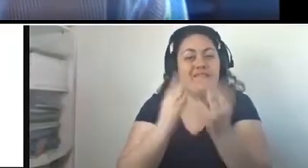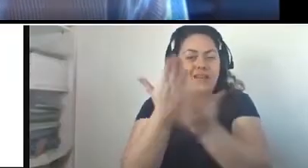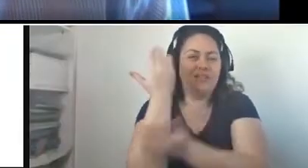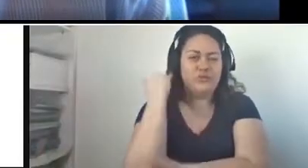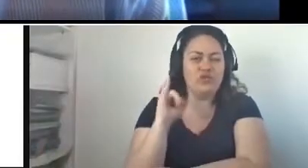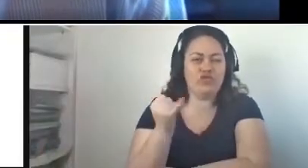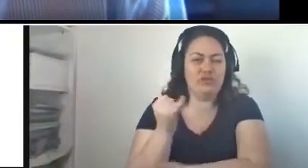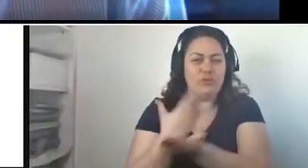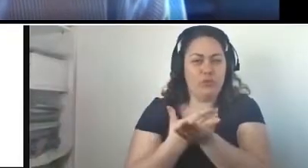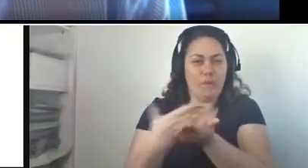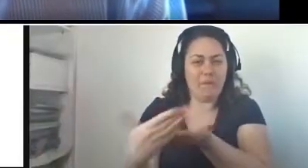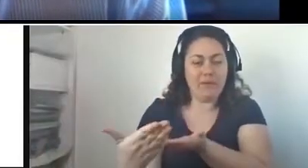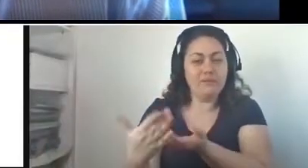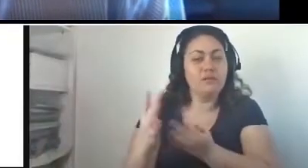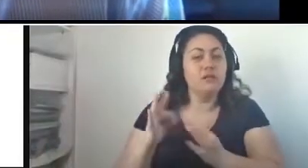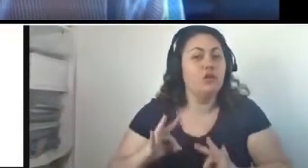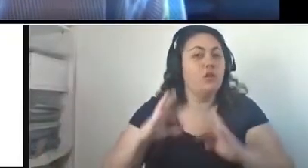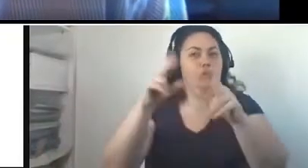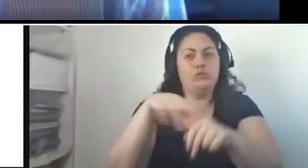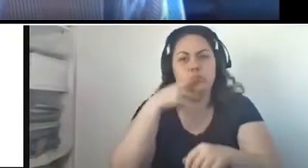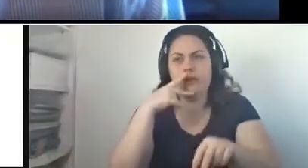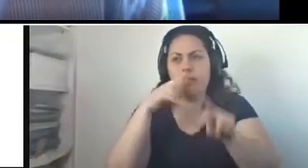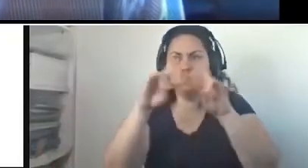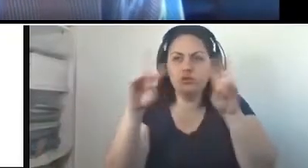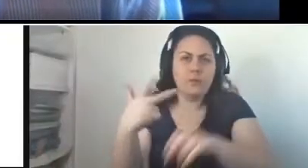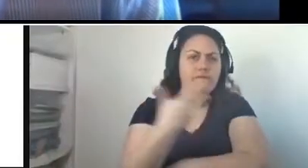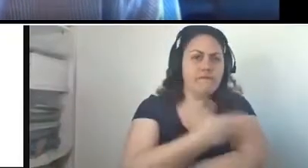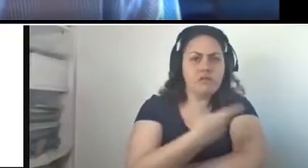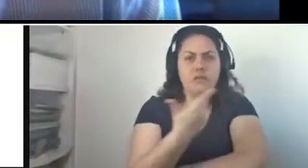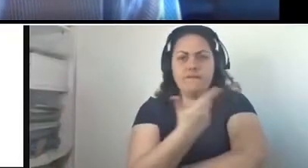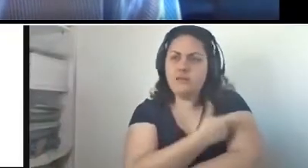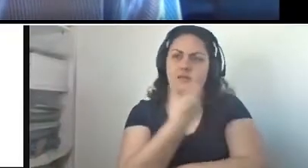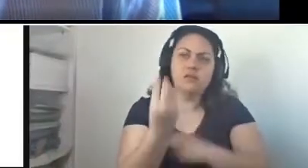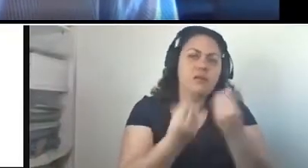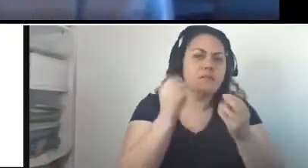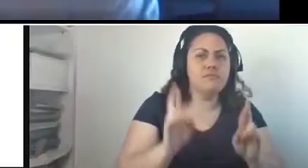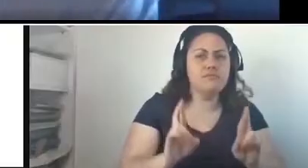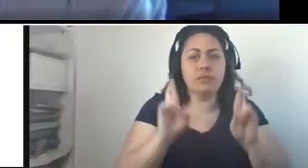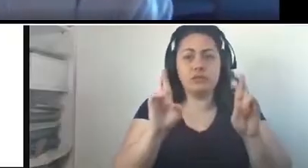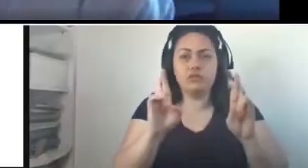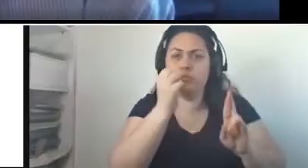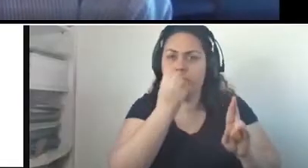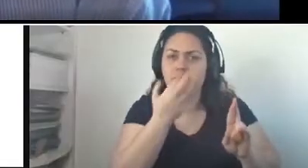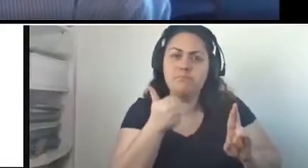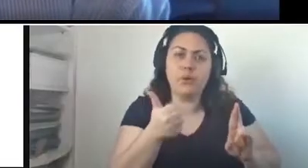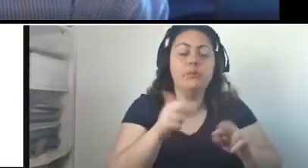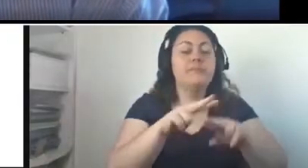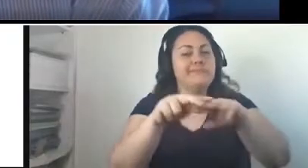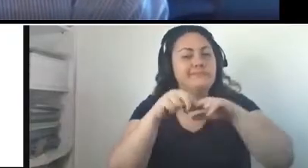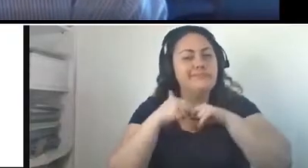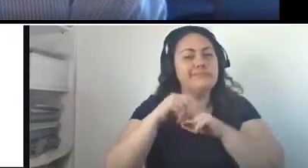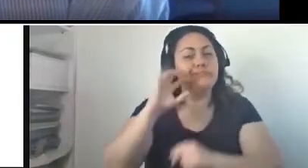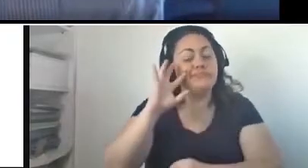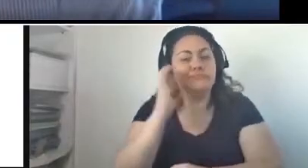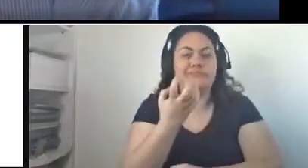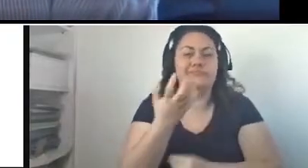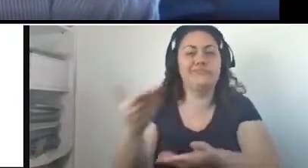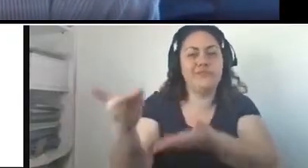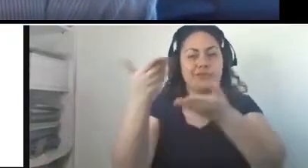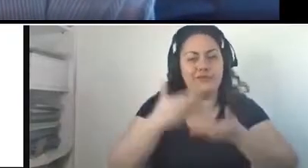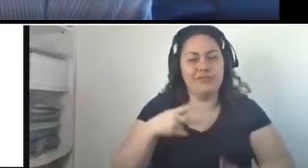e, claro, todo mundo estava falando na vacina e a expectativa muito boa, e por isso que a gente convidou também o